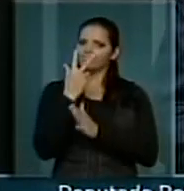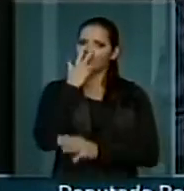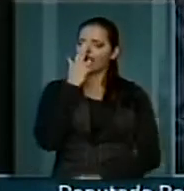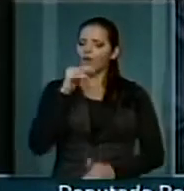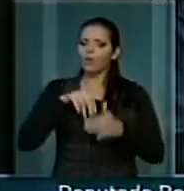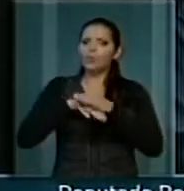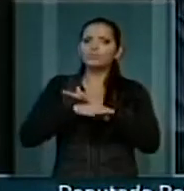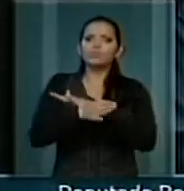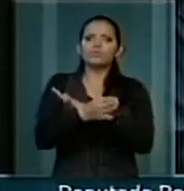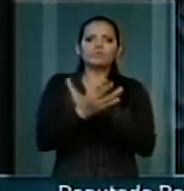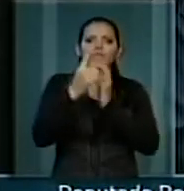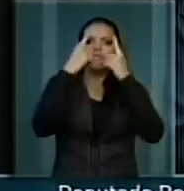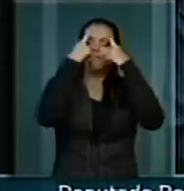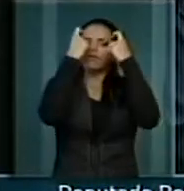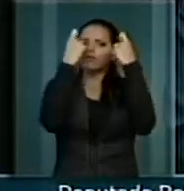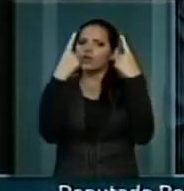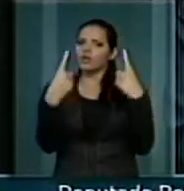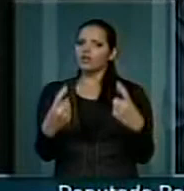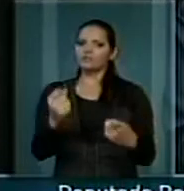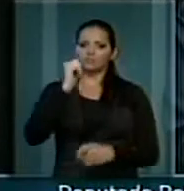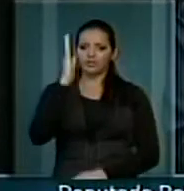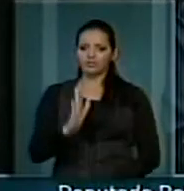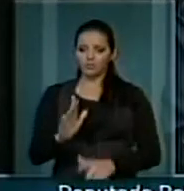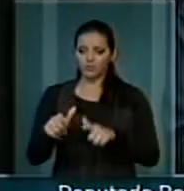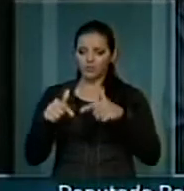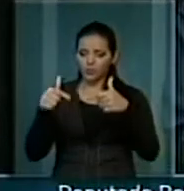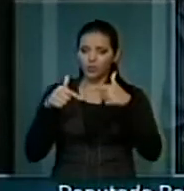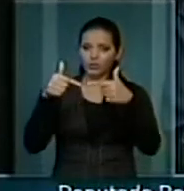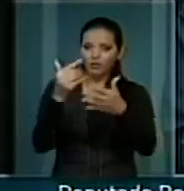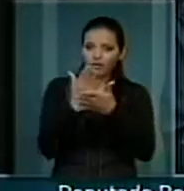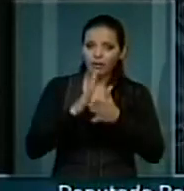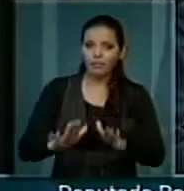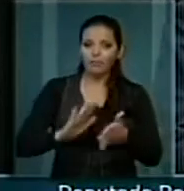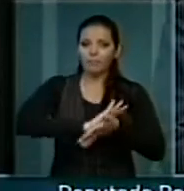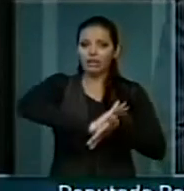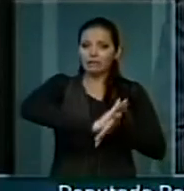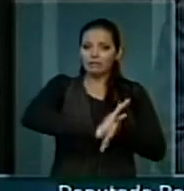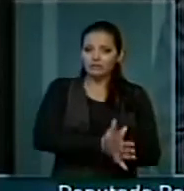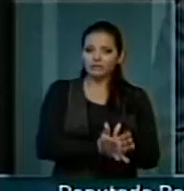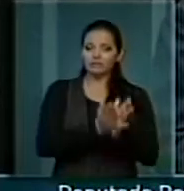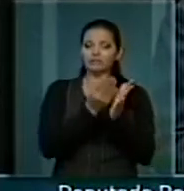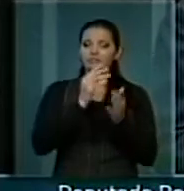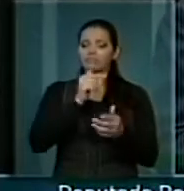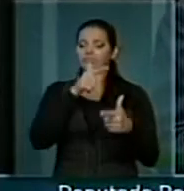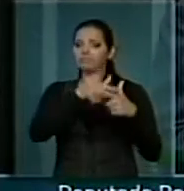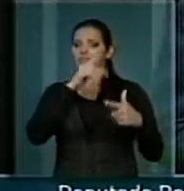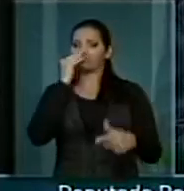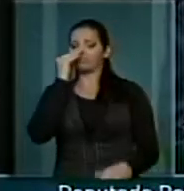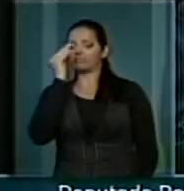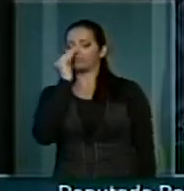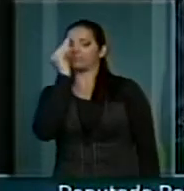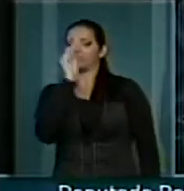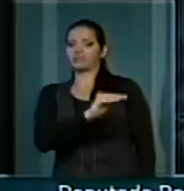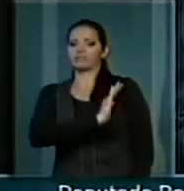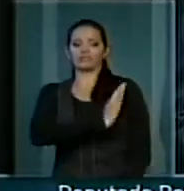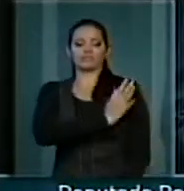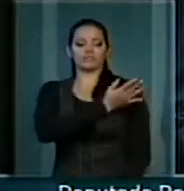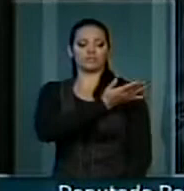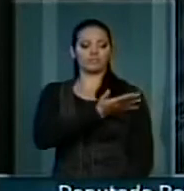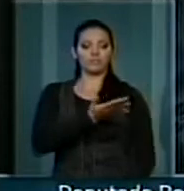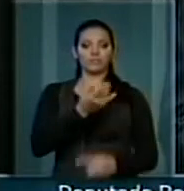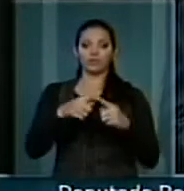violência no Brasil. E creio que a luta contra todas as formas de preconceito e a discriminação deve ser um